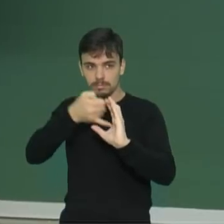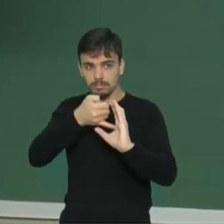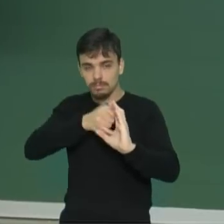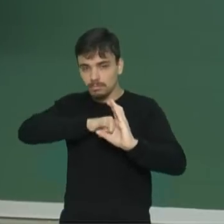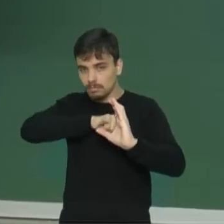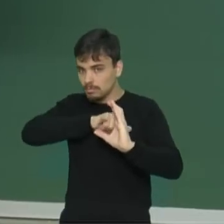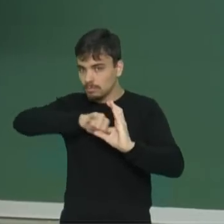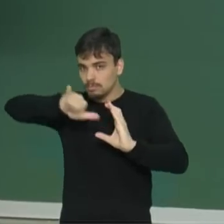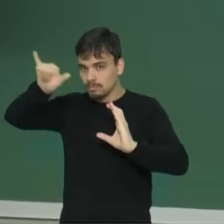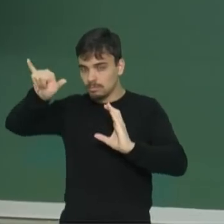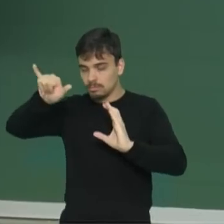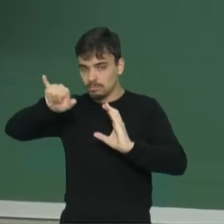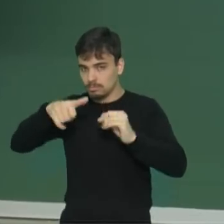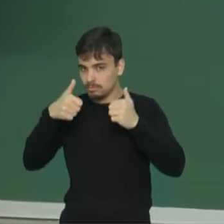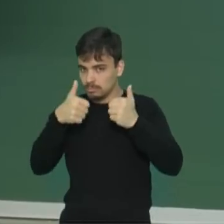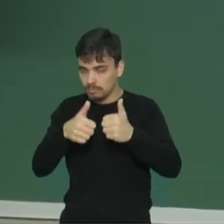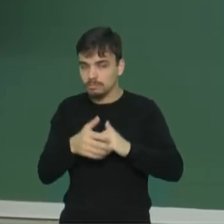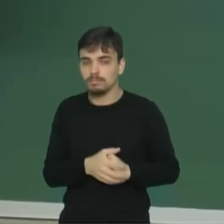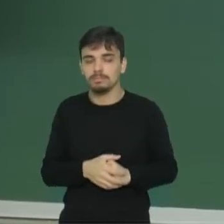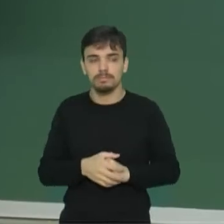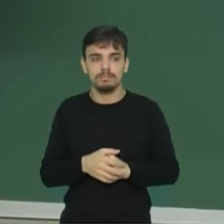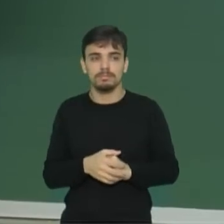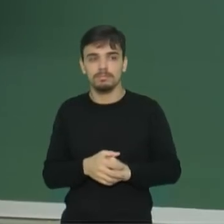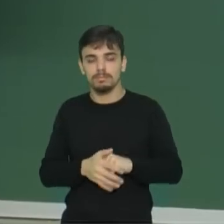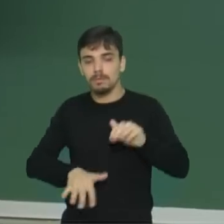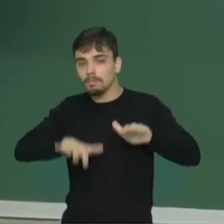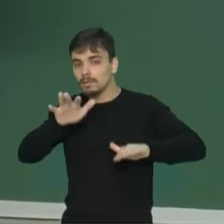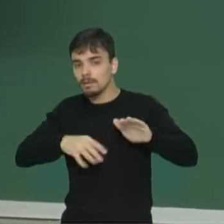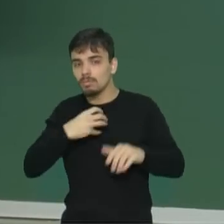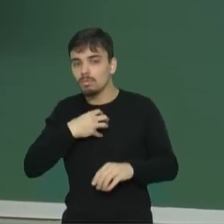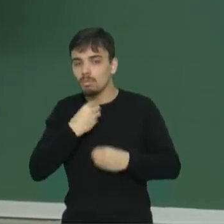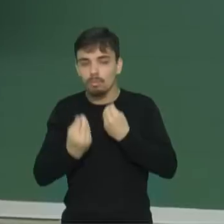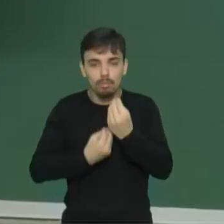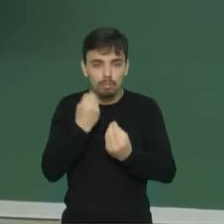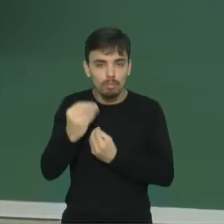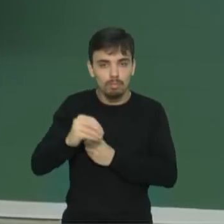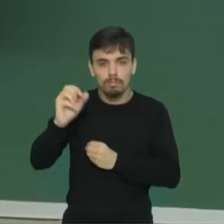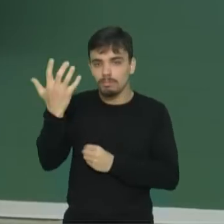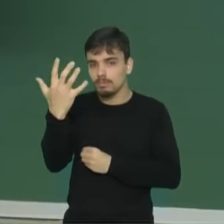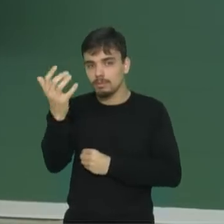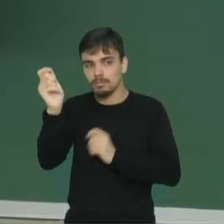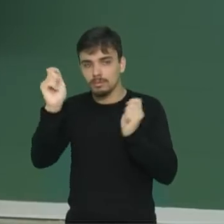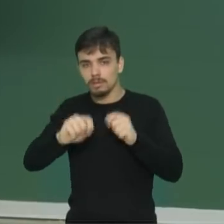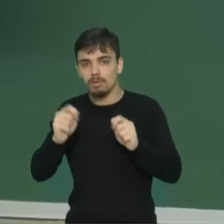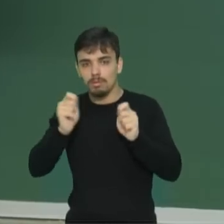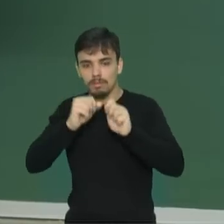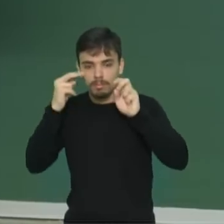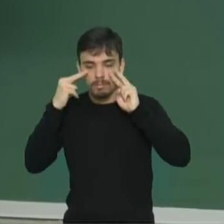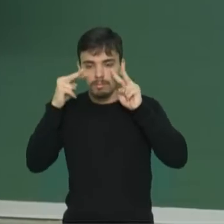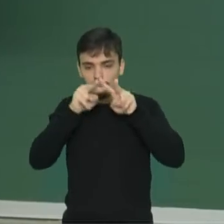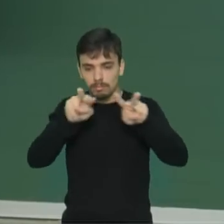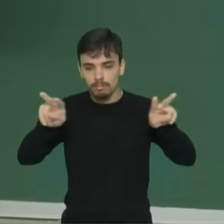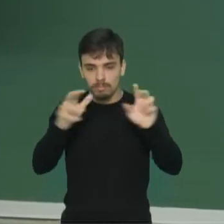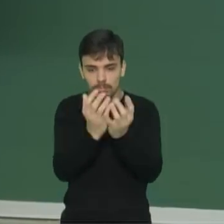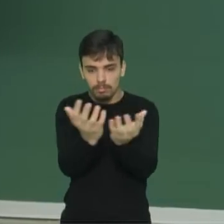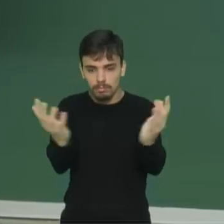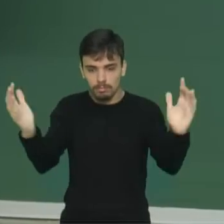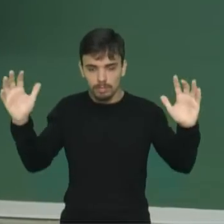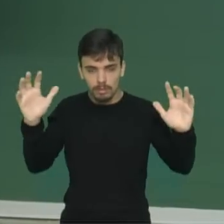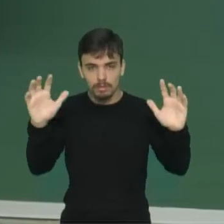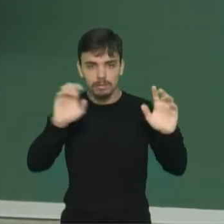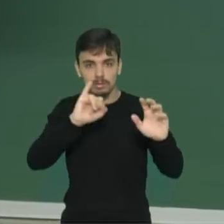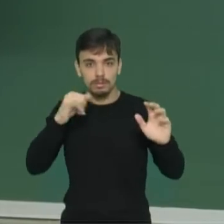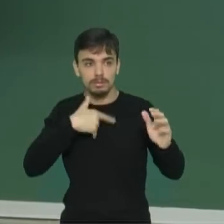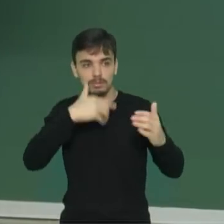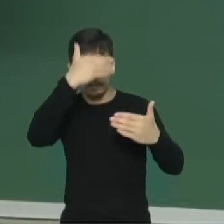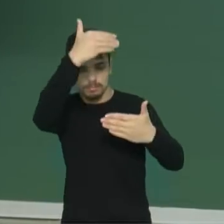concentrada. Conforme o tipo de espelho, esse aqui me dá um campo de visão maior, porque se eu tiver um espelho plano, eu